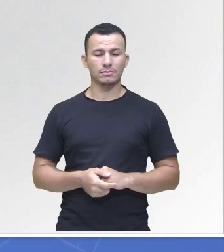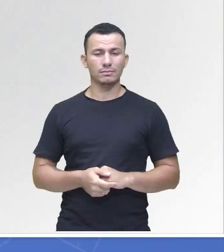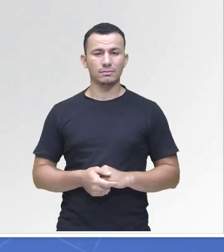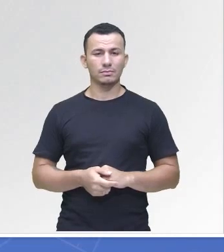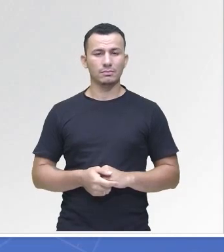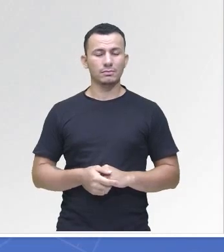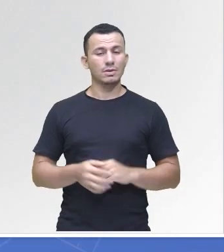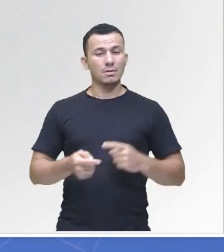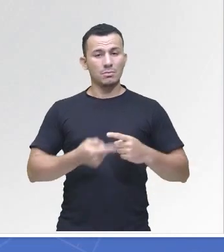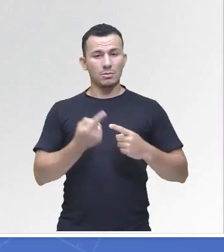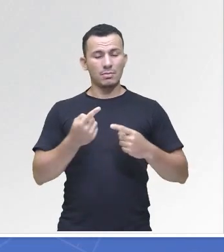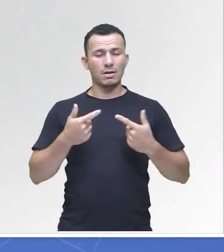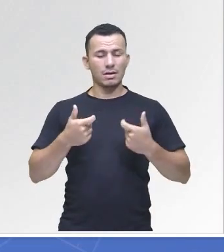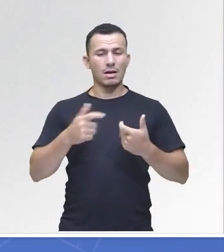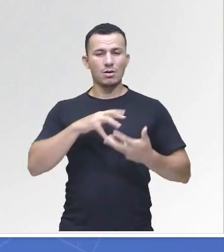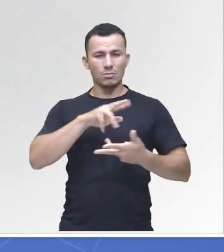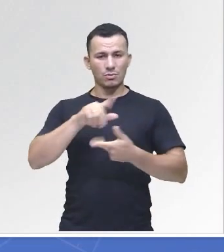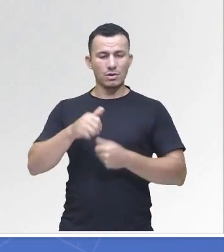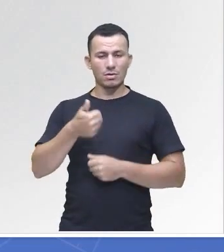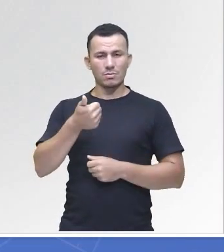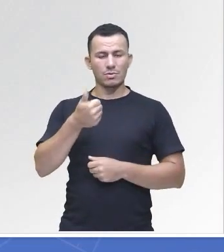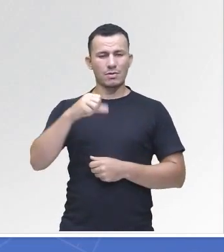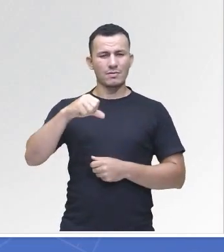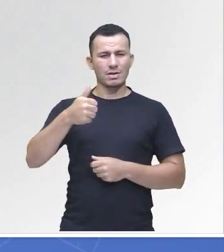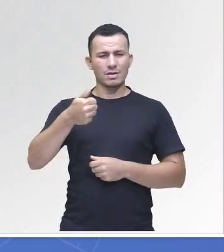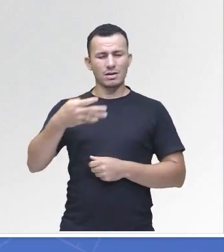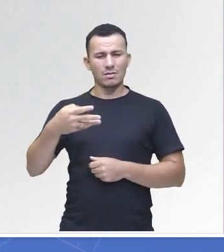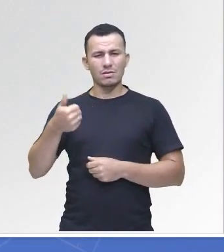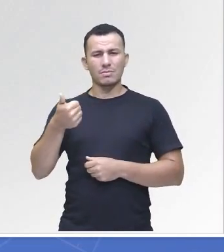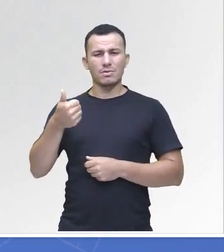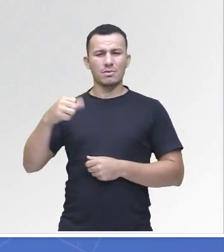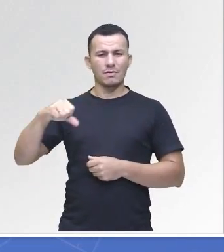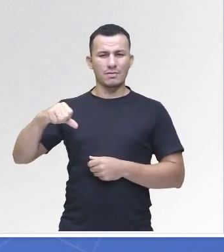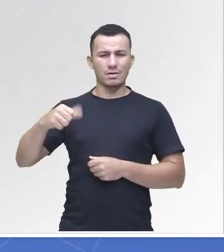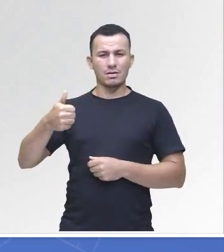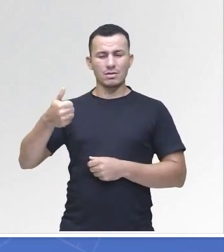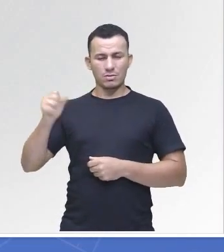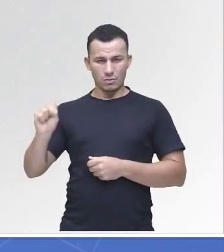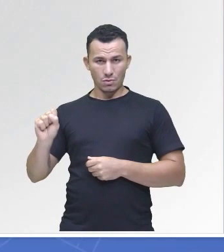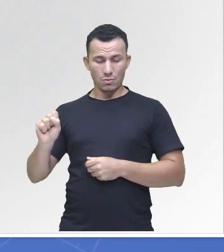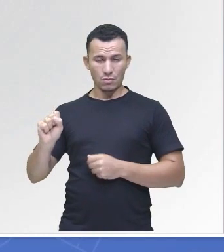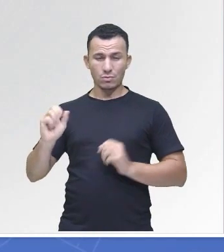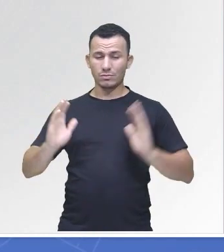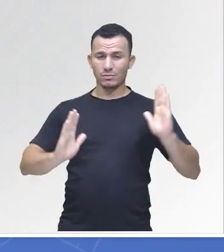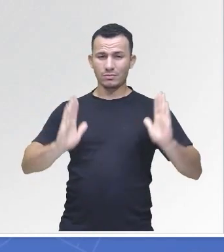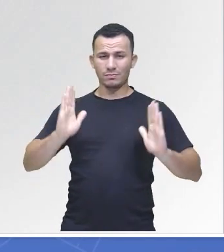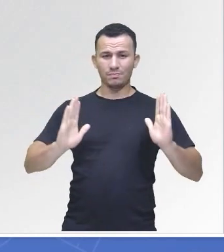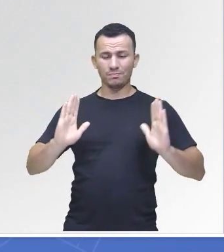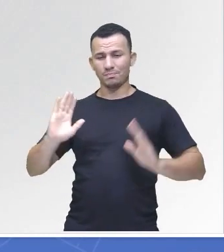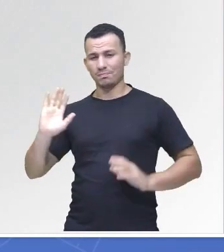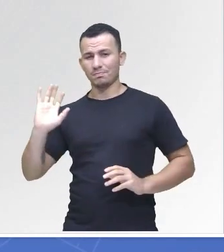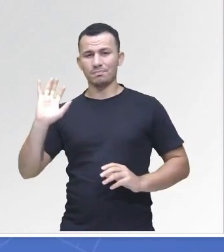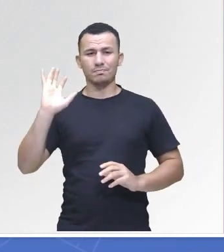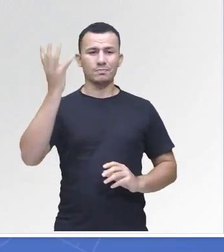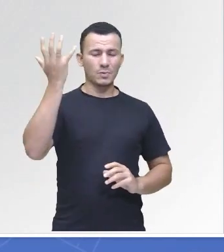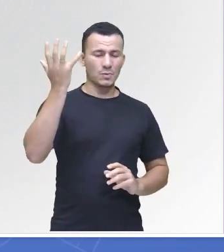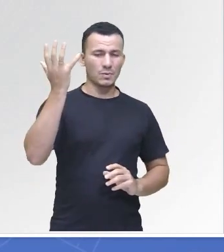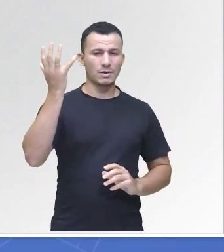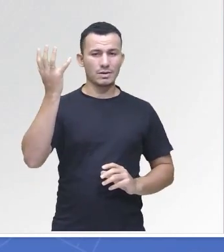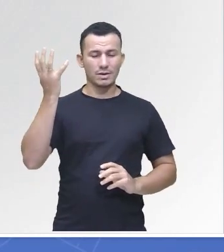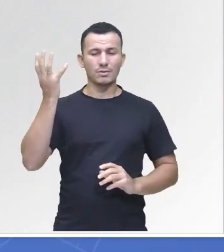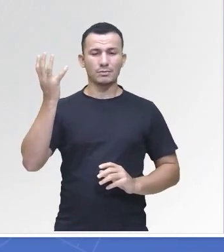Guerra Mundial, 1914-1918, resultou de uma alteração da ordem institucional